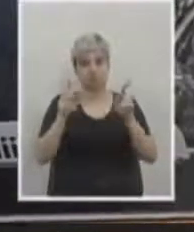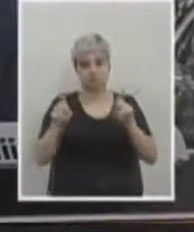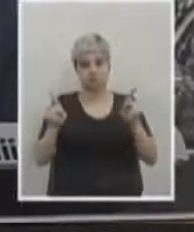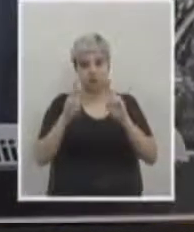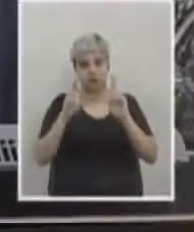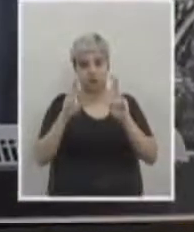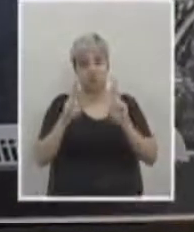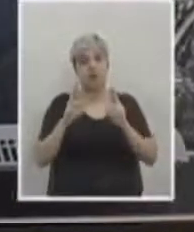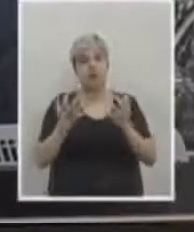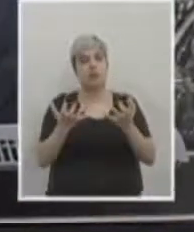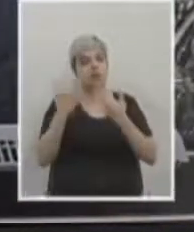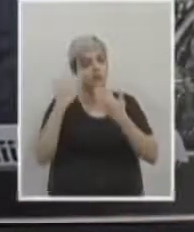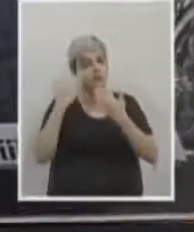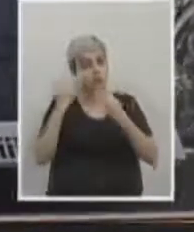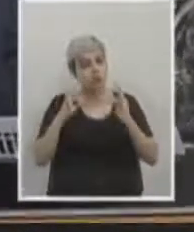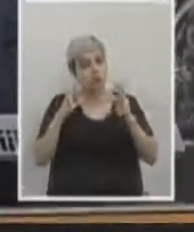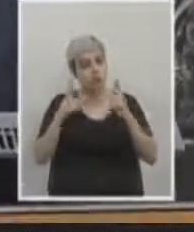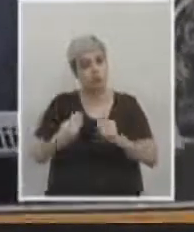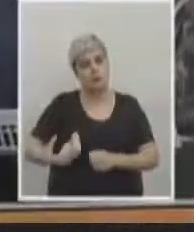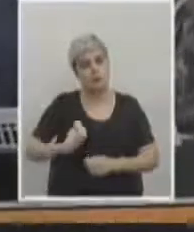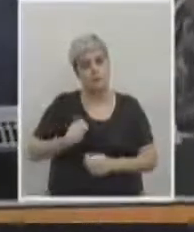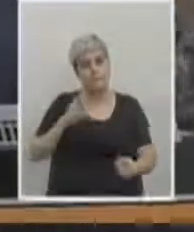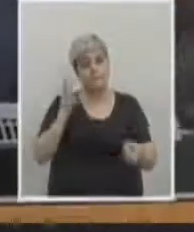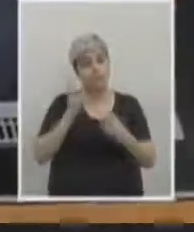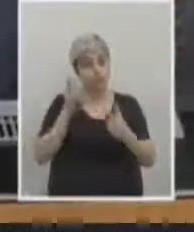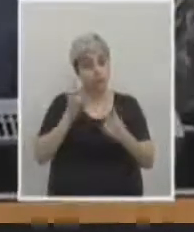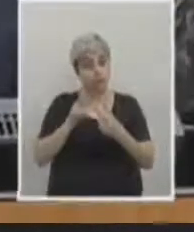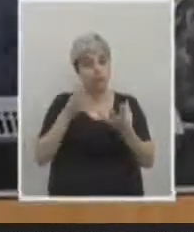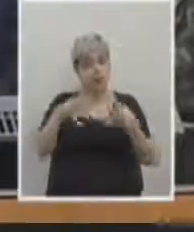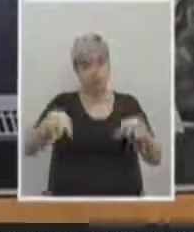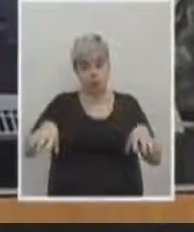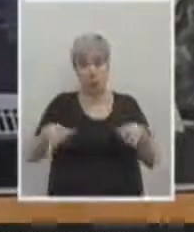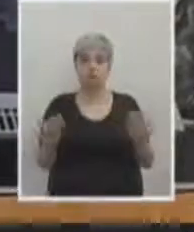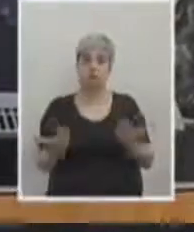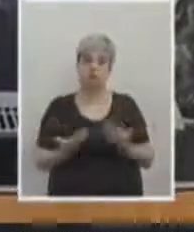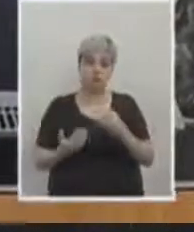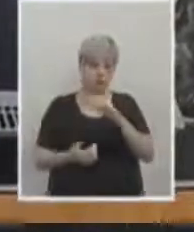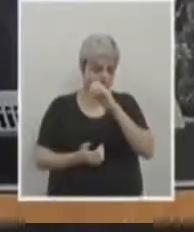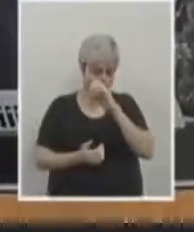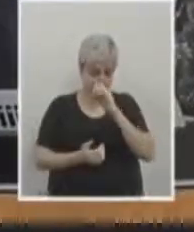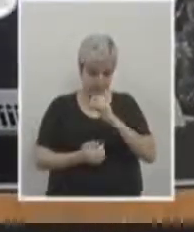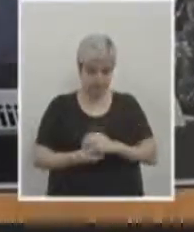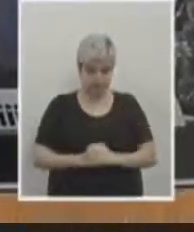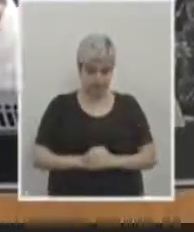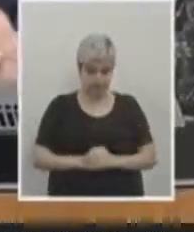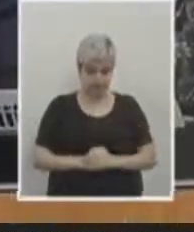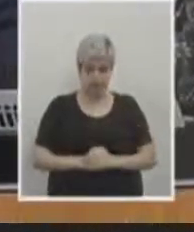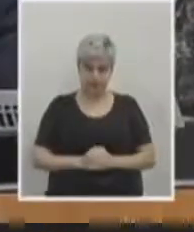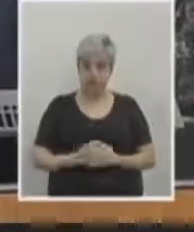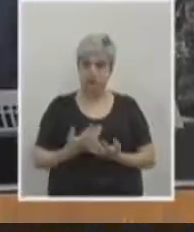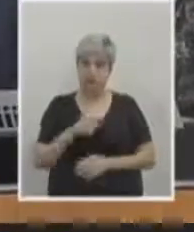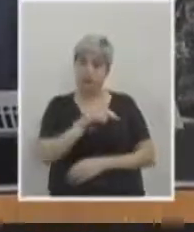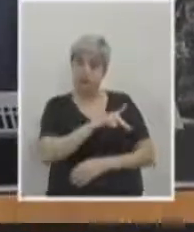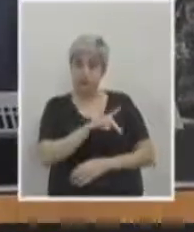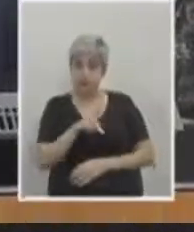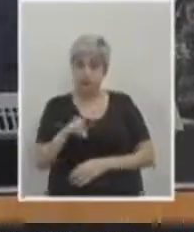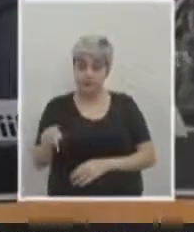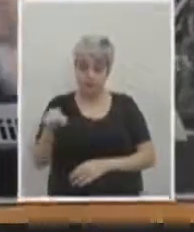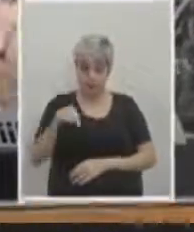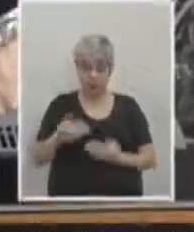remotamente dessa importante discussão. Deputado, professor Wendel, meu querido amigo presidente